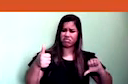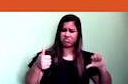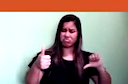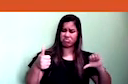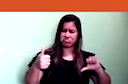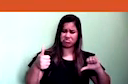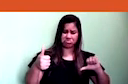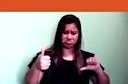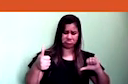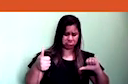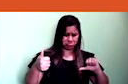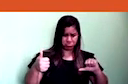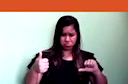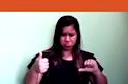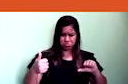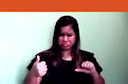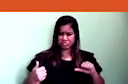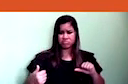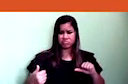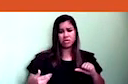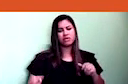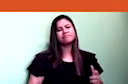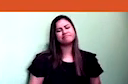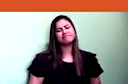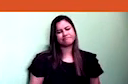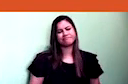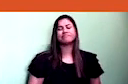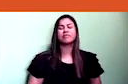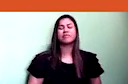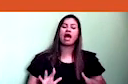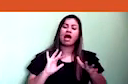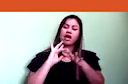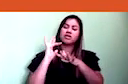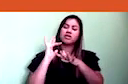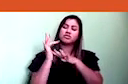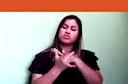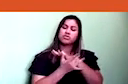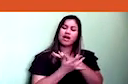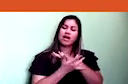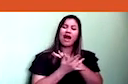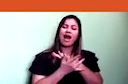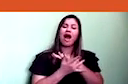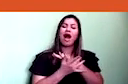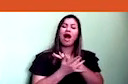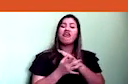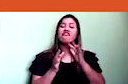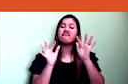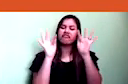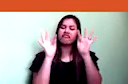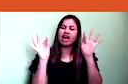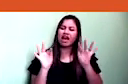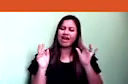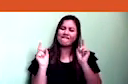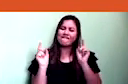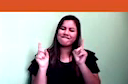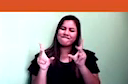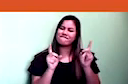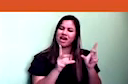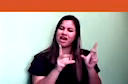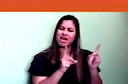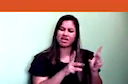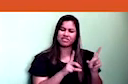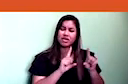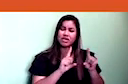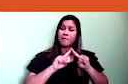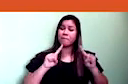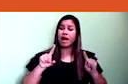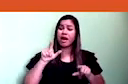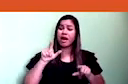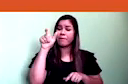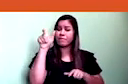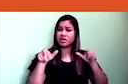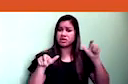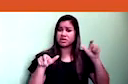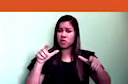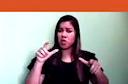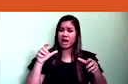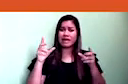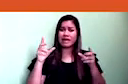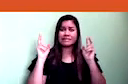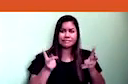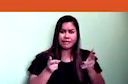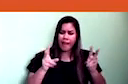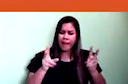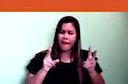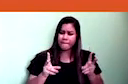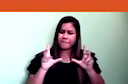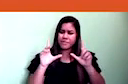que as redes sociais, elas vendem essa felicidade, mas em alguns momentos da vida daquela pessoa que foi projetada